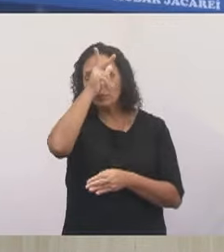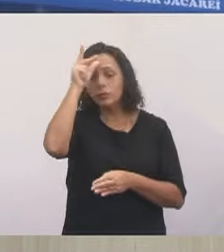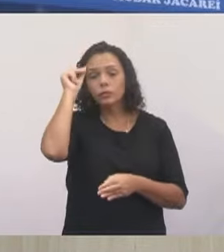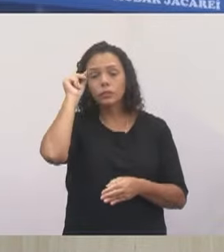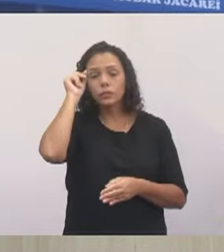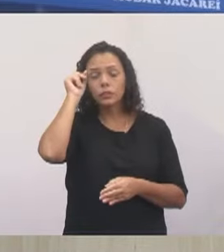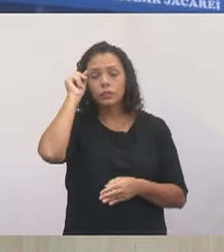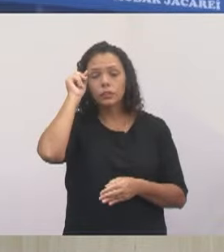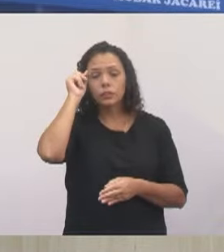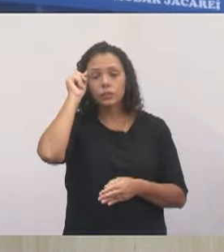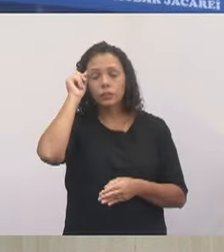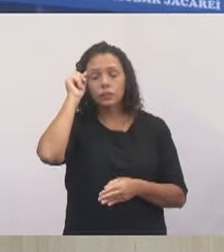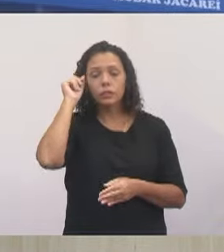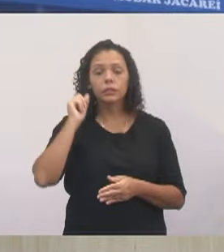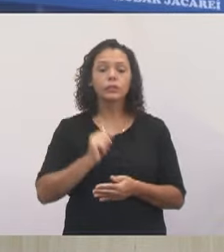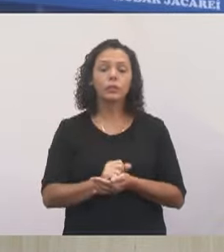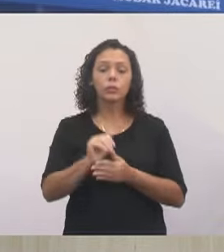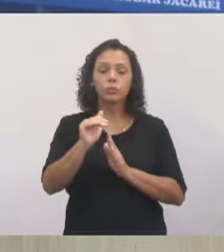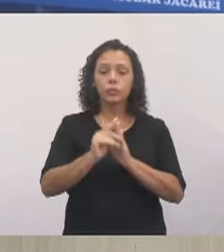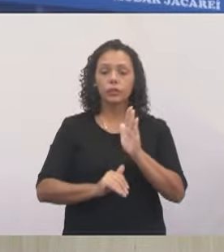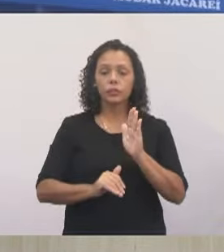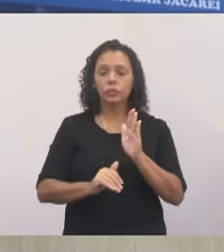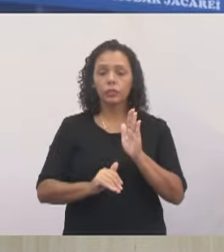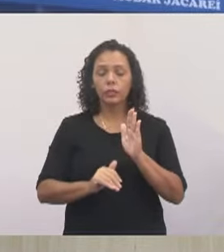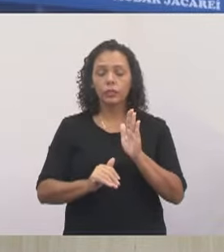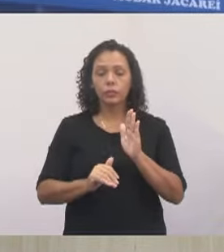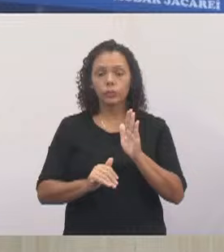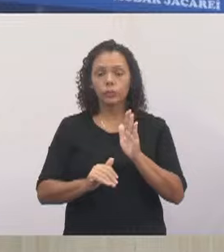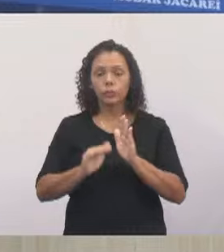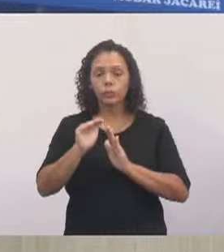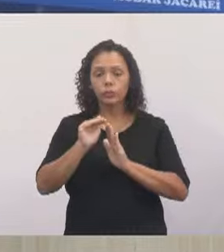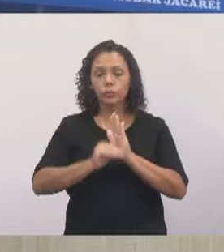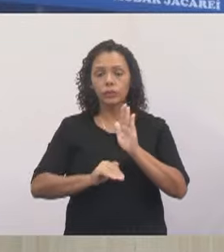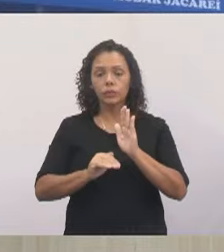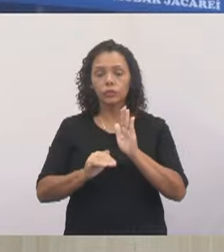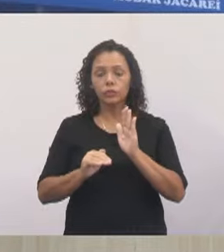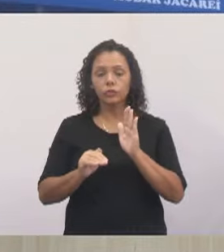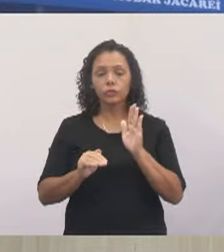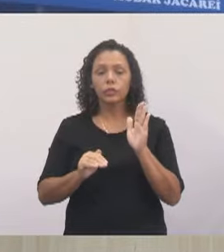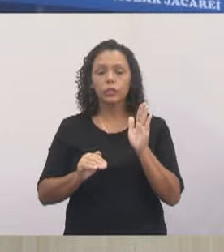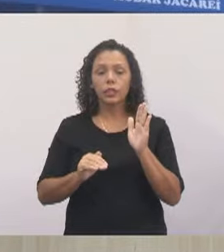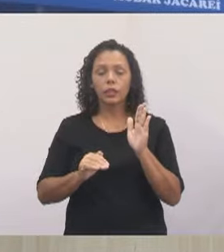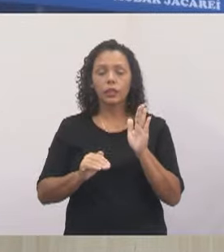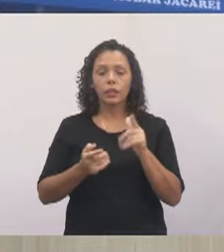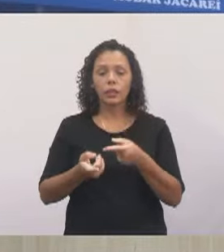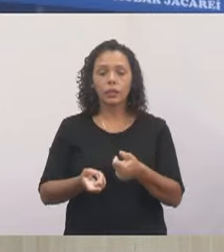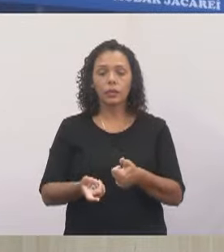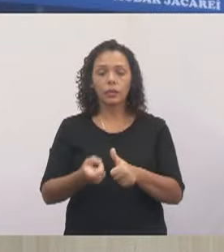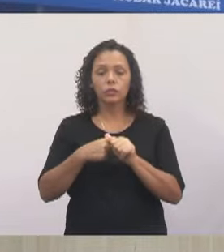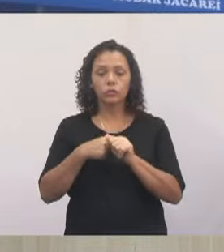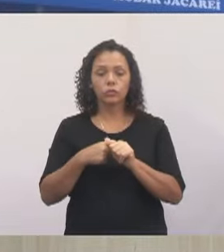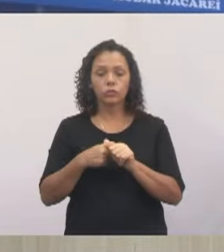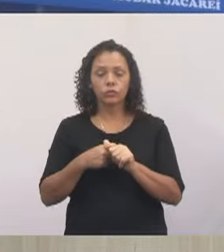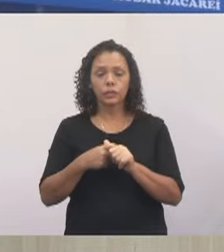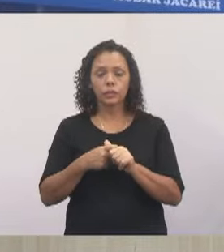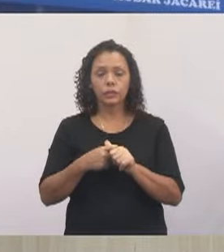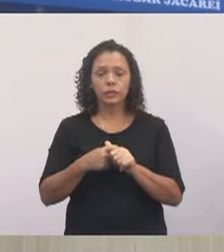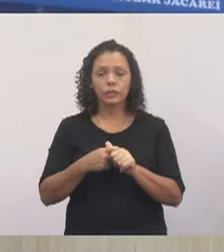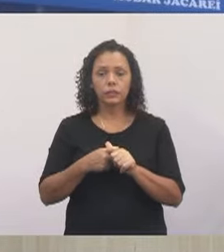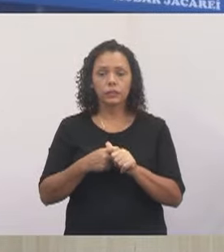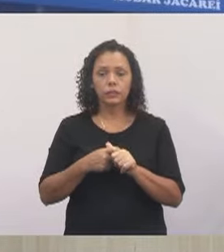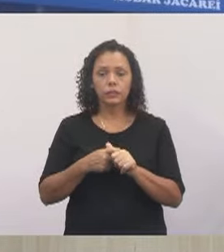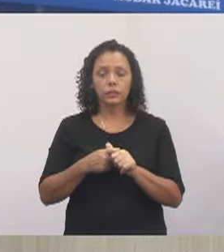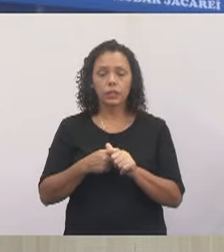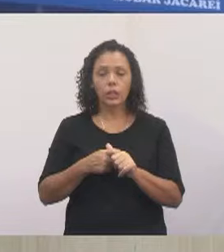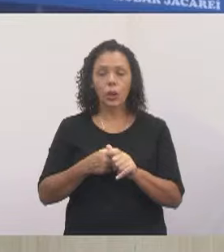que pudesse abater, que pudesse ser abatido as dívidas, né?